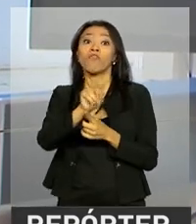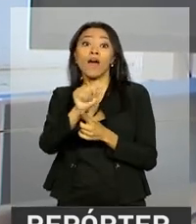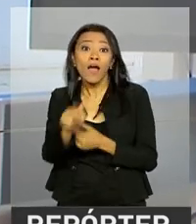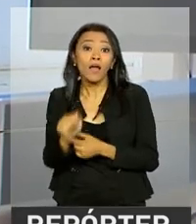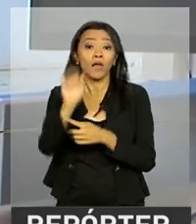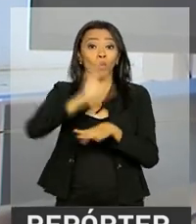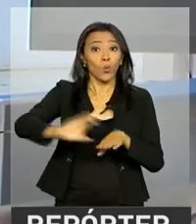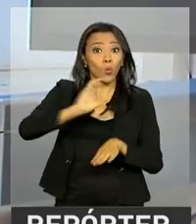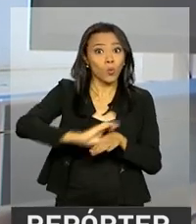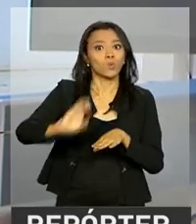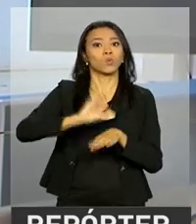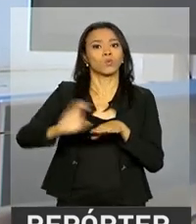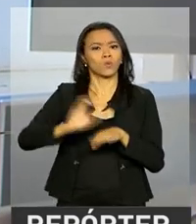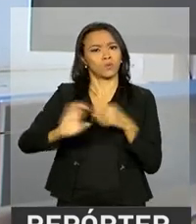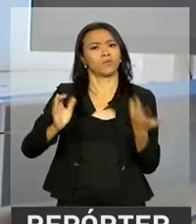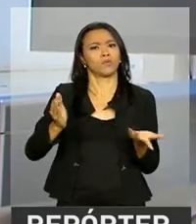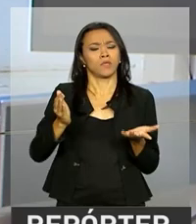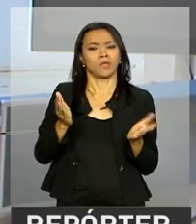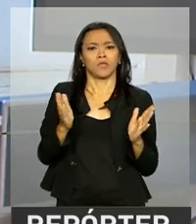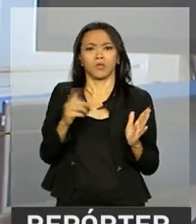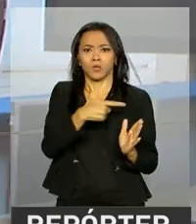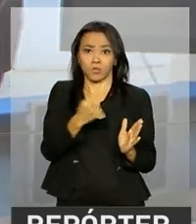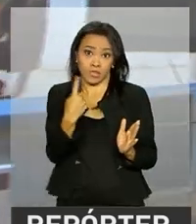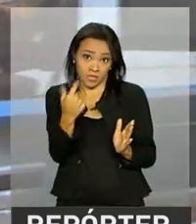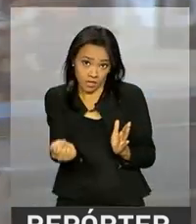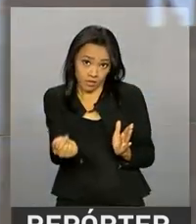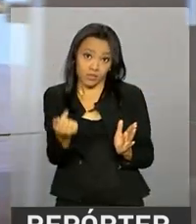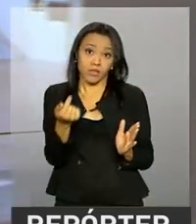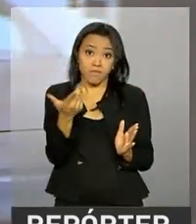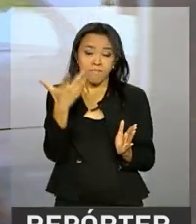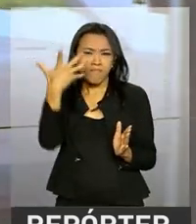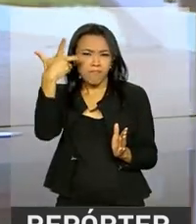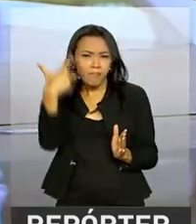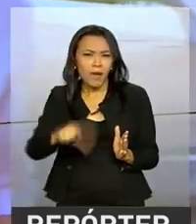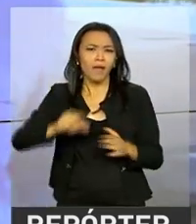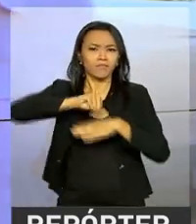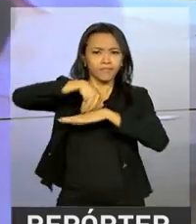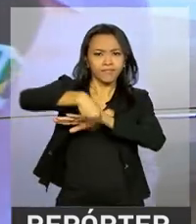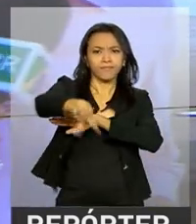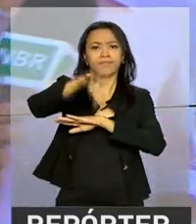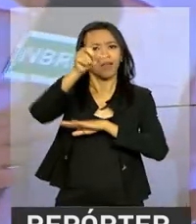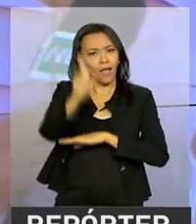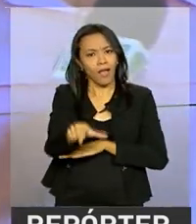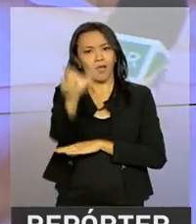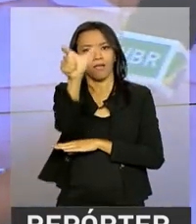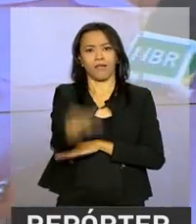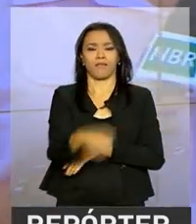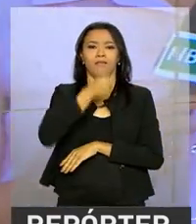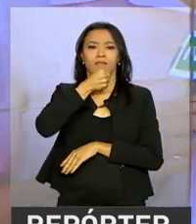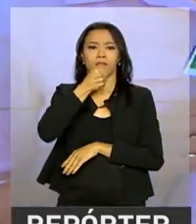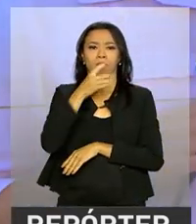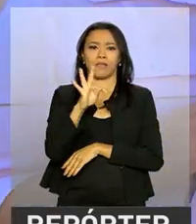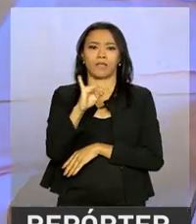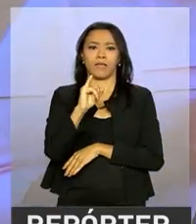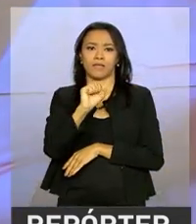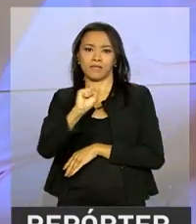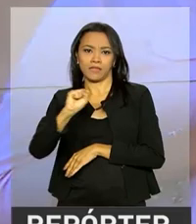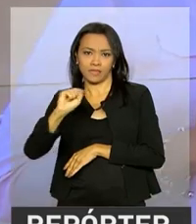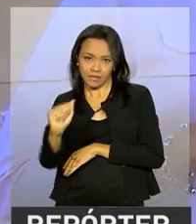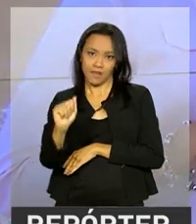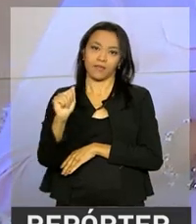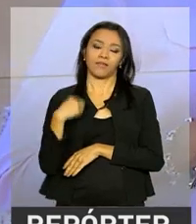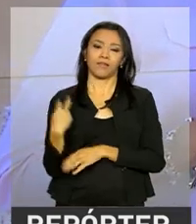longa dur em 2017 quem tem mais informações sobre esse assunto pra gente é repórter Taísa Dias que está lá no Palácio do